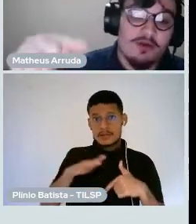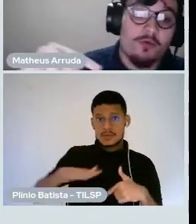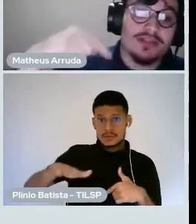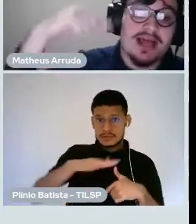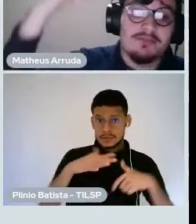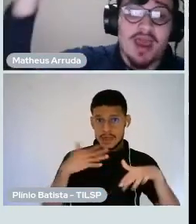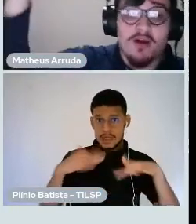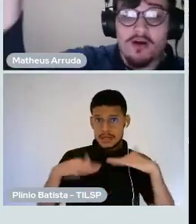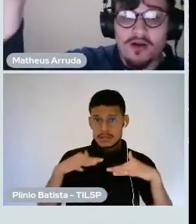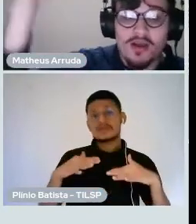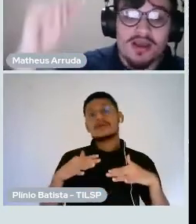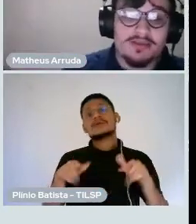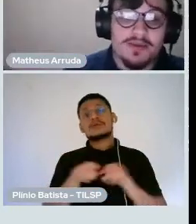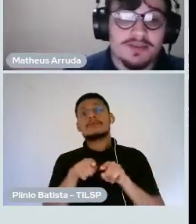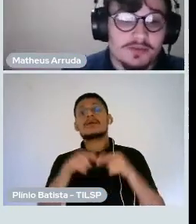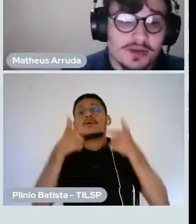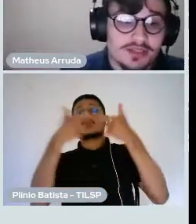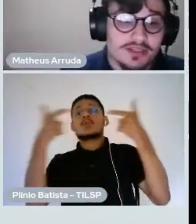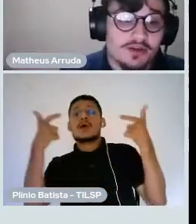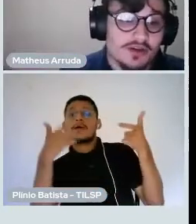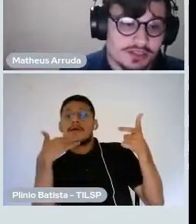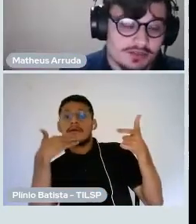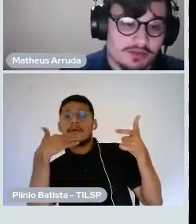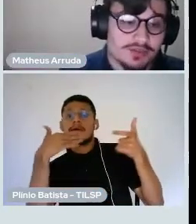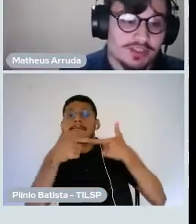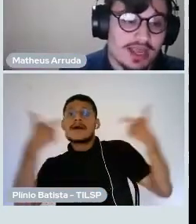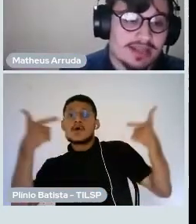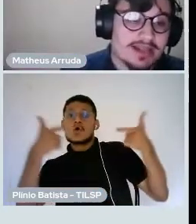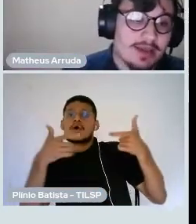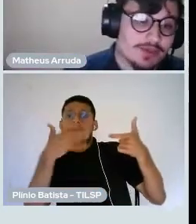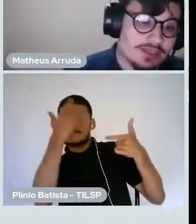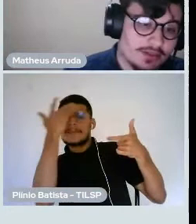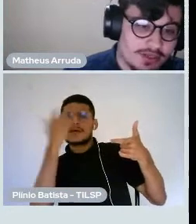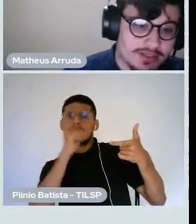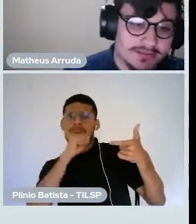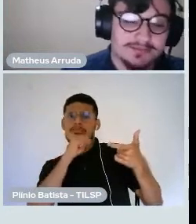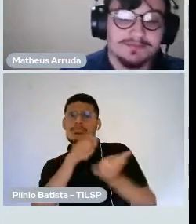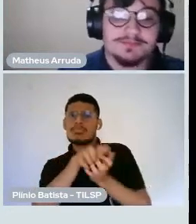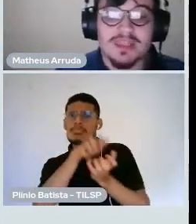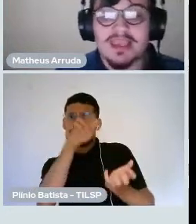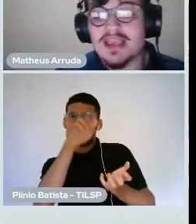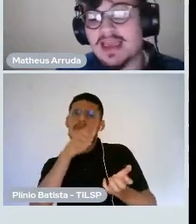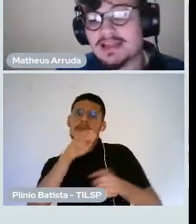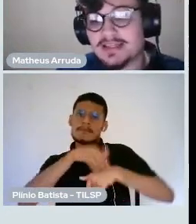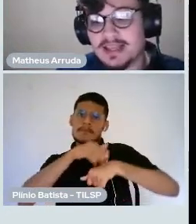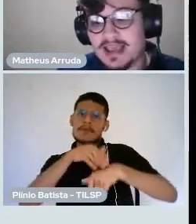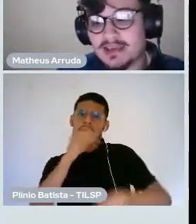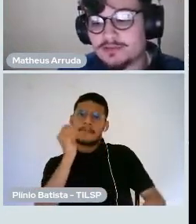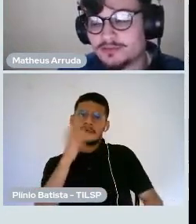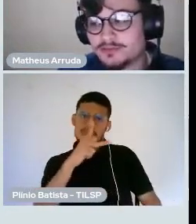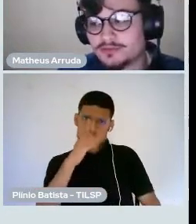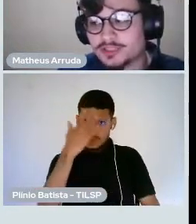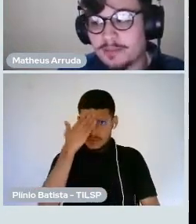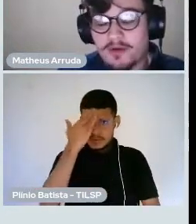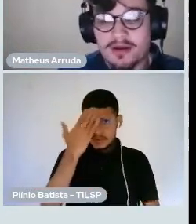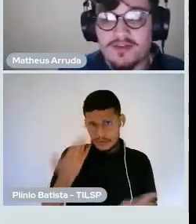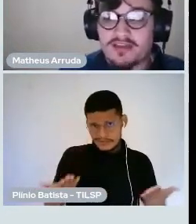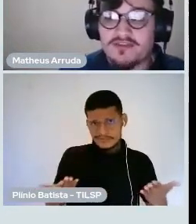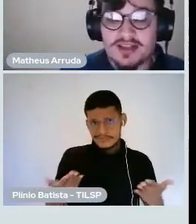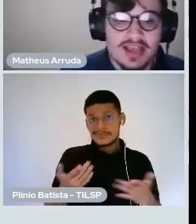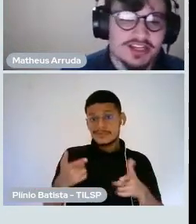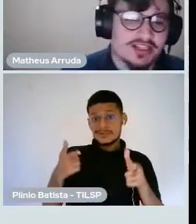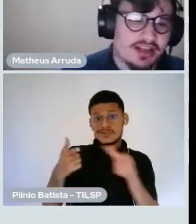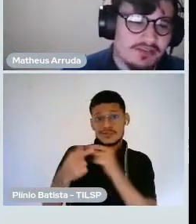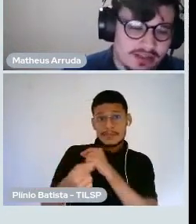ativas e vai ter uma quantidade maior de pessoas idosas que vão estar em idade de aposentadoria. E aí o Japão